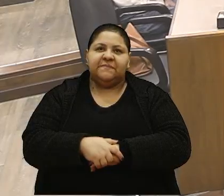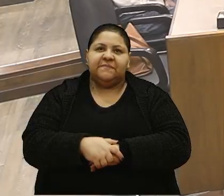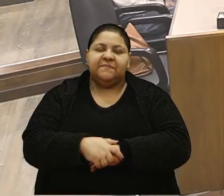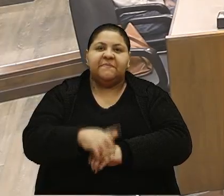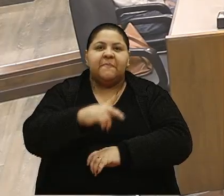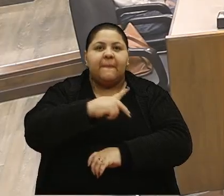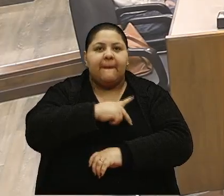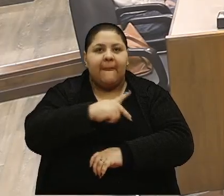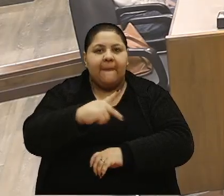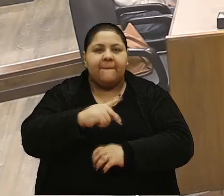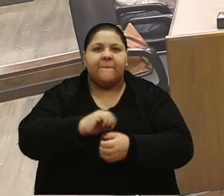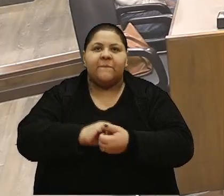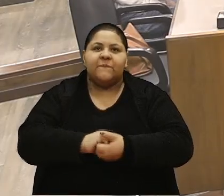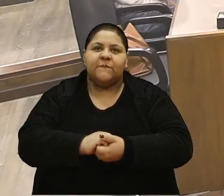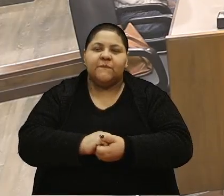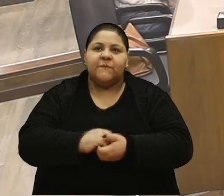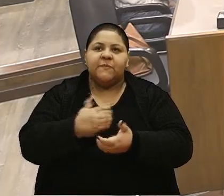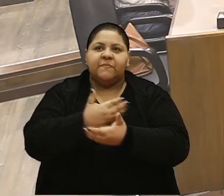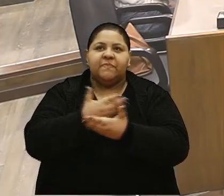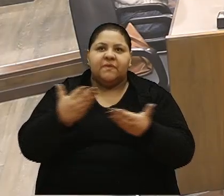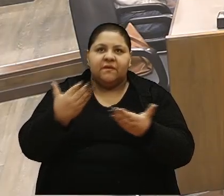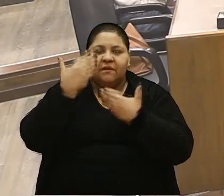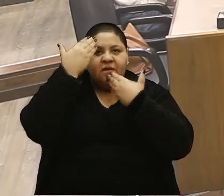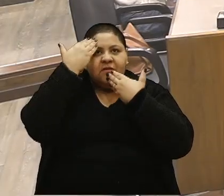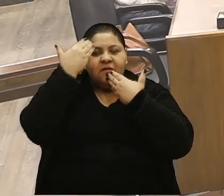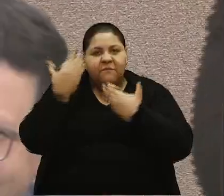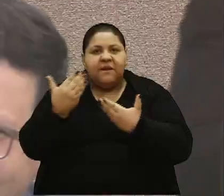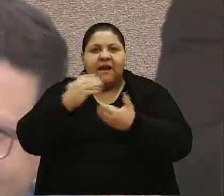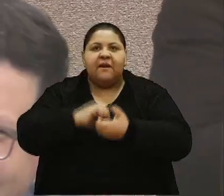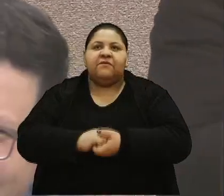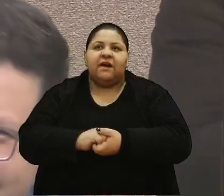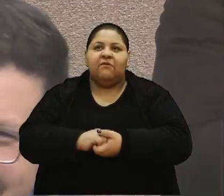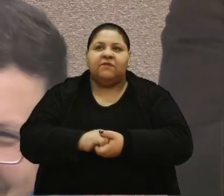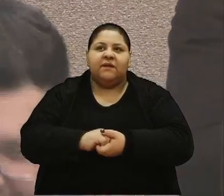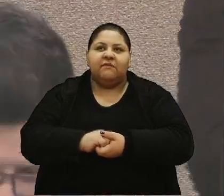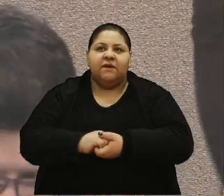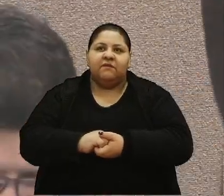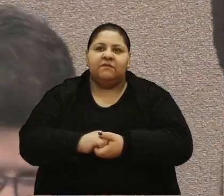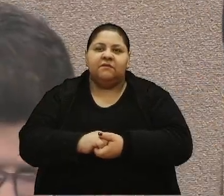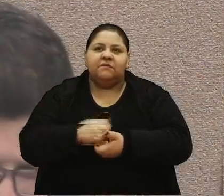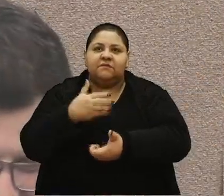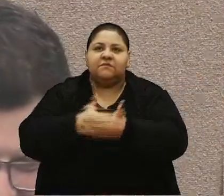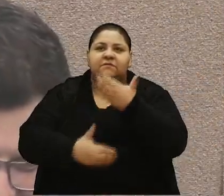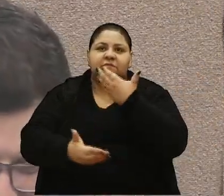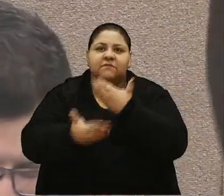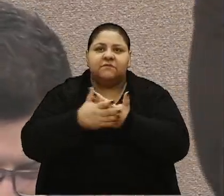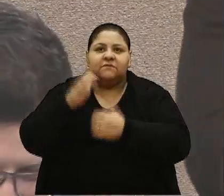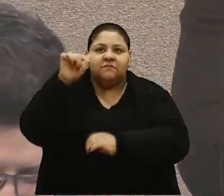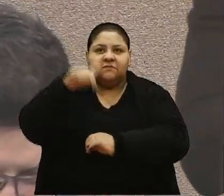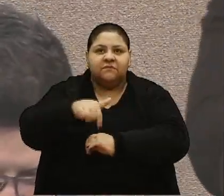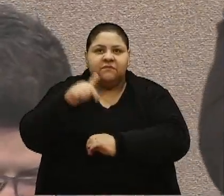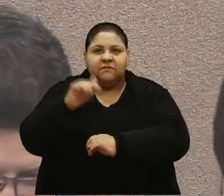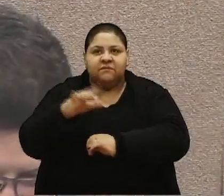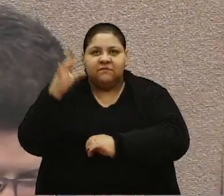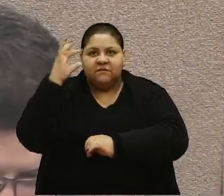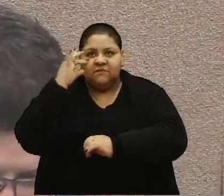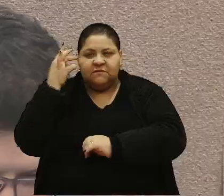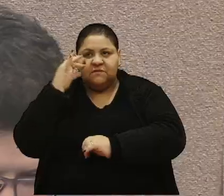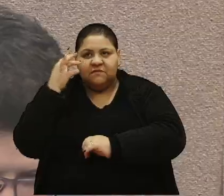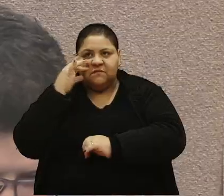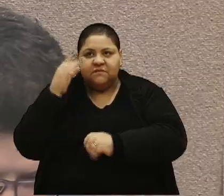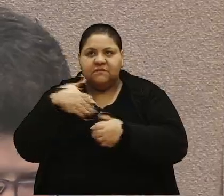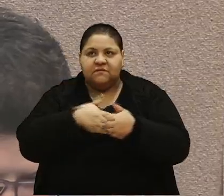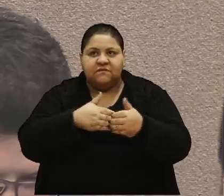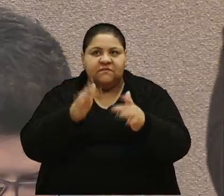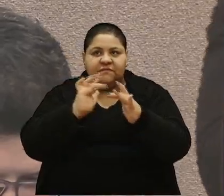Senhor presidente, nobres colegas, muito obrigado pela deferência. A todos que estão aqui presencialmente, a que nos acompanham